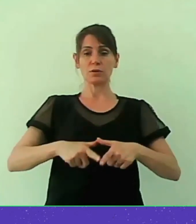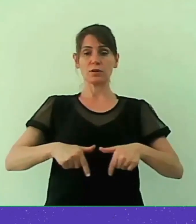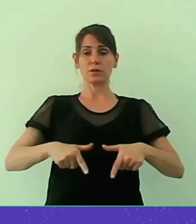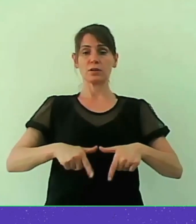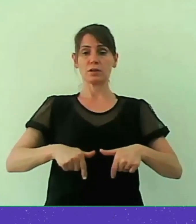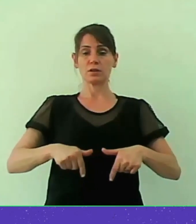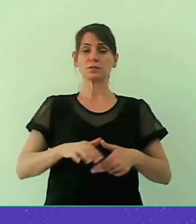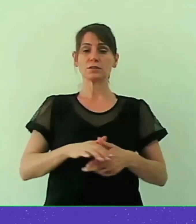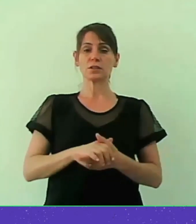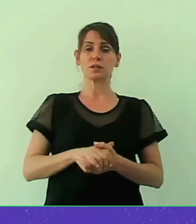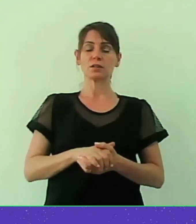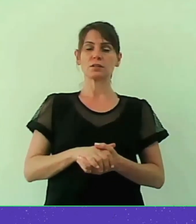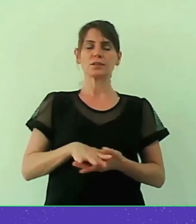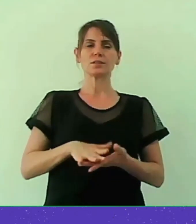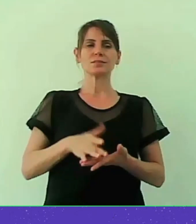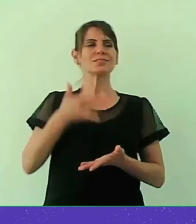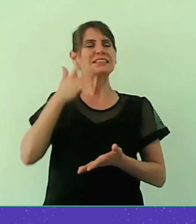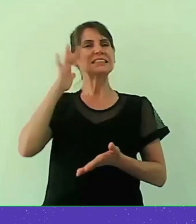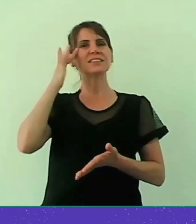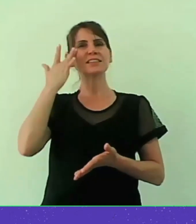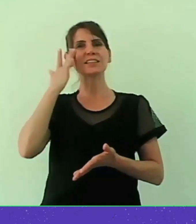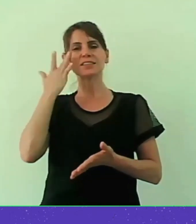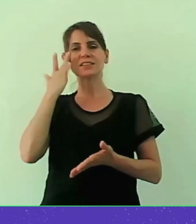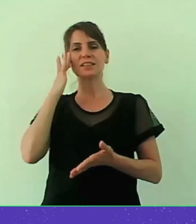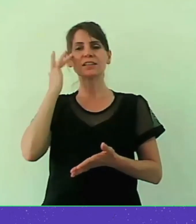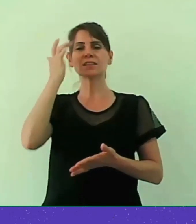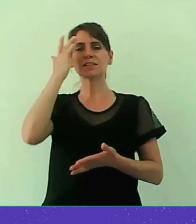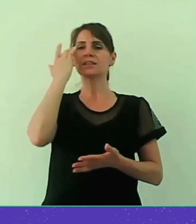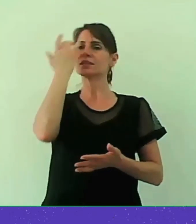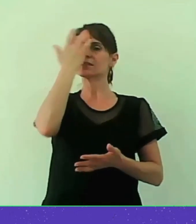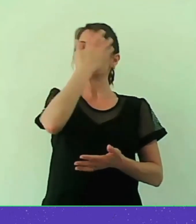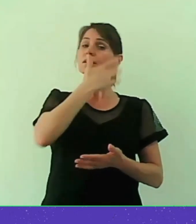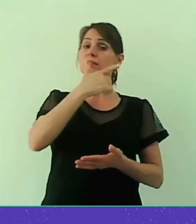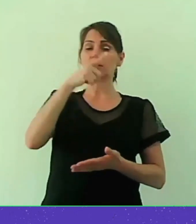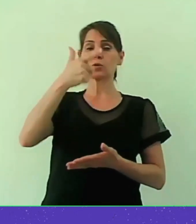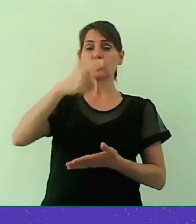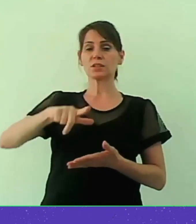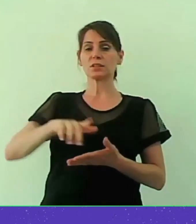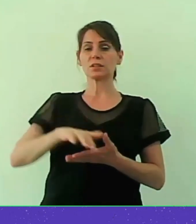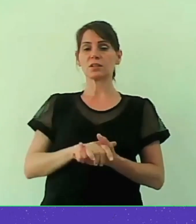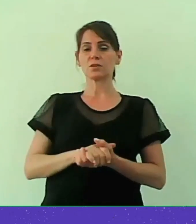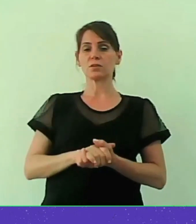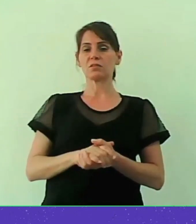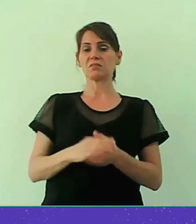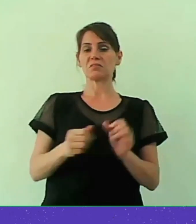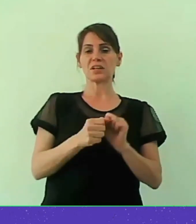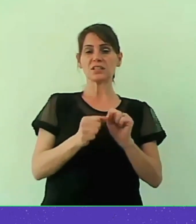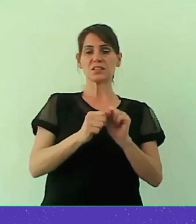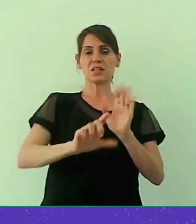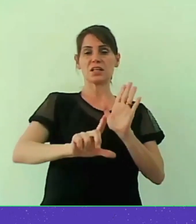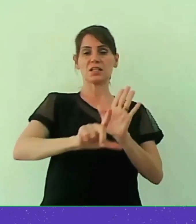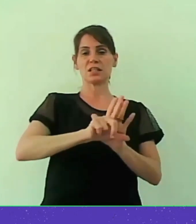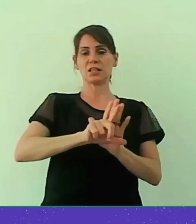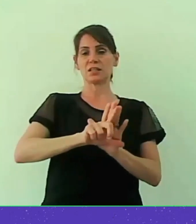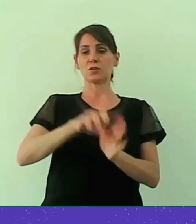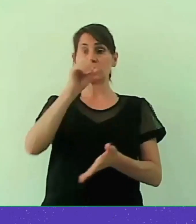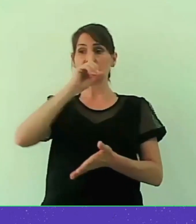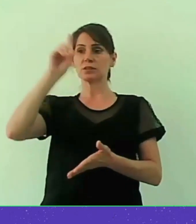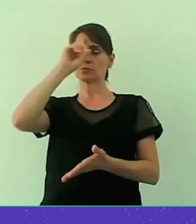por acharem que conseguiam cumprir a lei, cumprir o que Deus